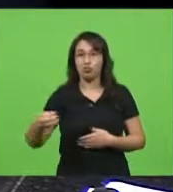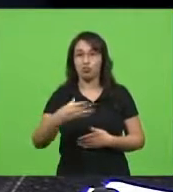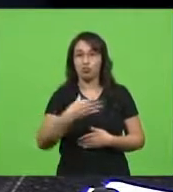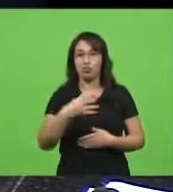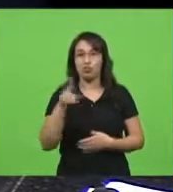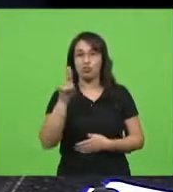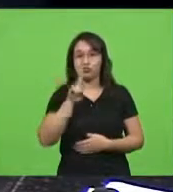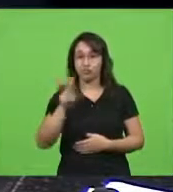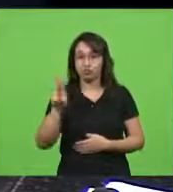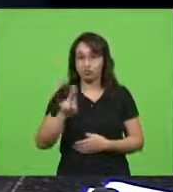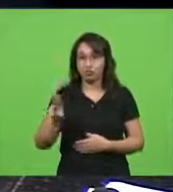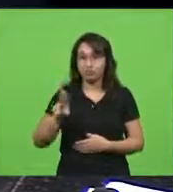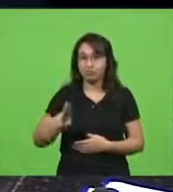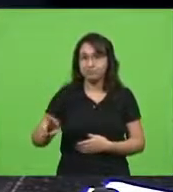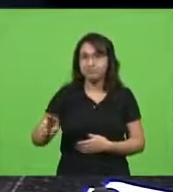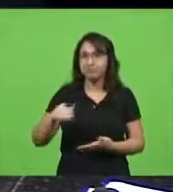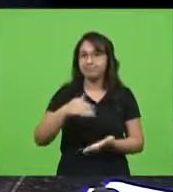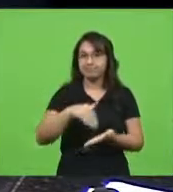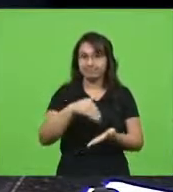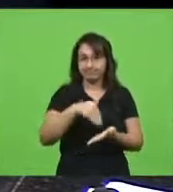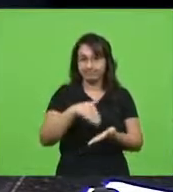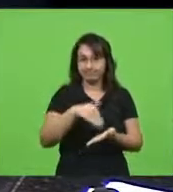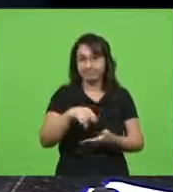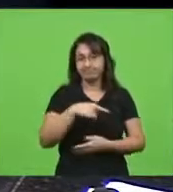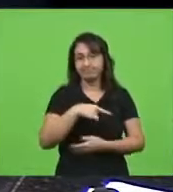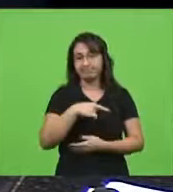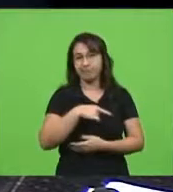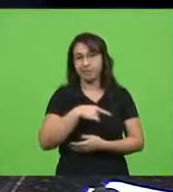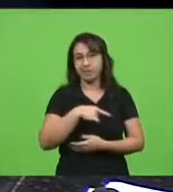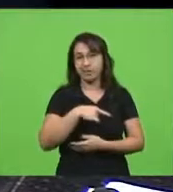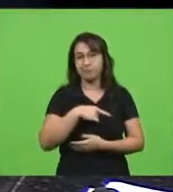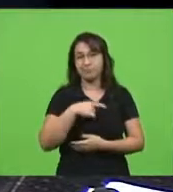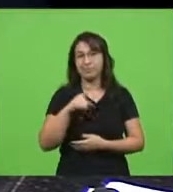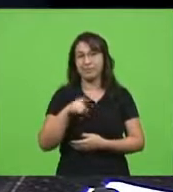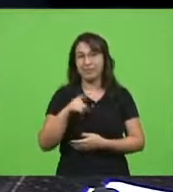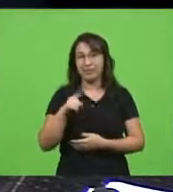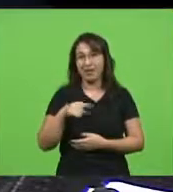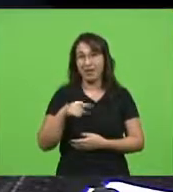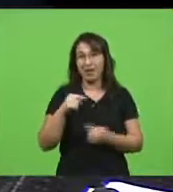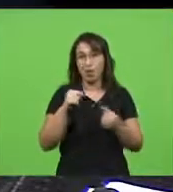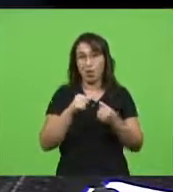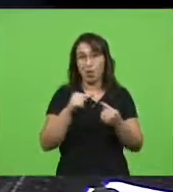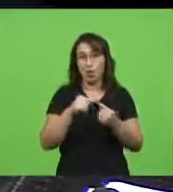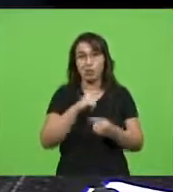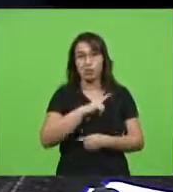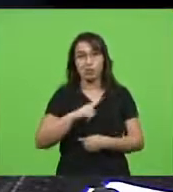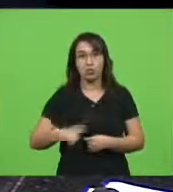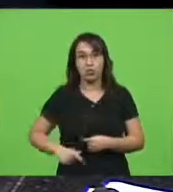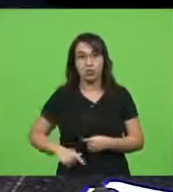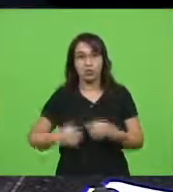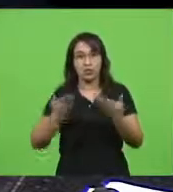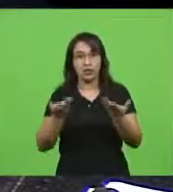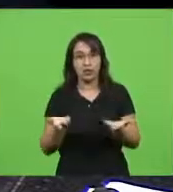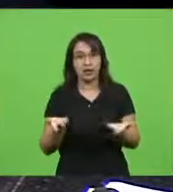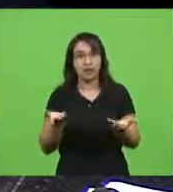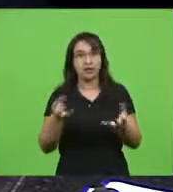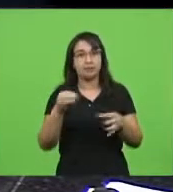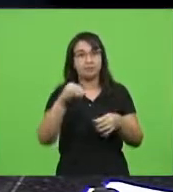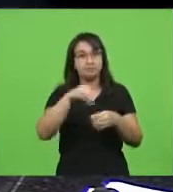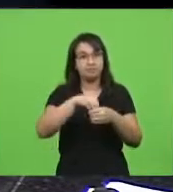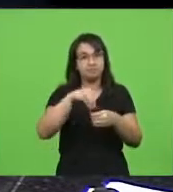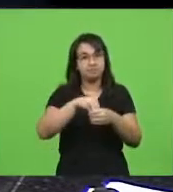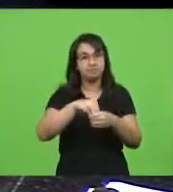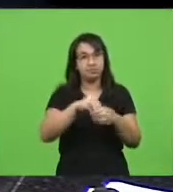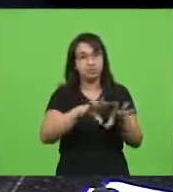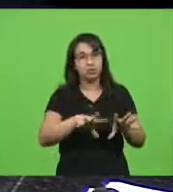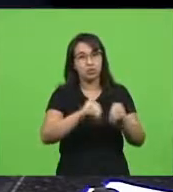dos secretários, e essa é uma prerrogativa do governo, né? Como ele compõe as suas